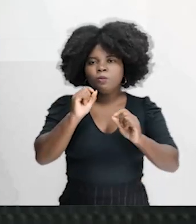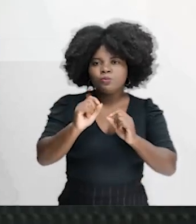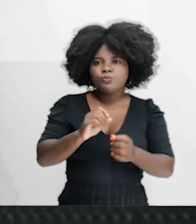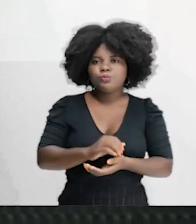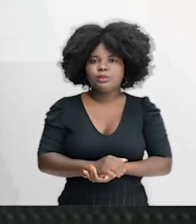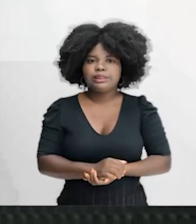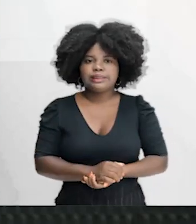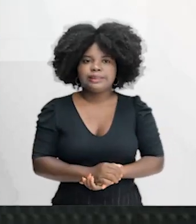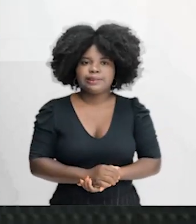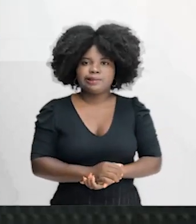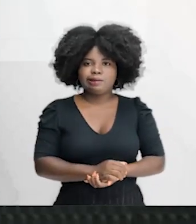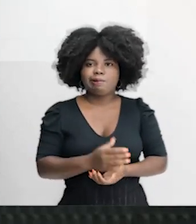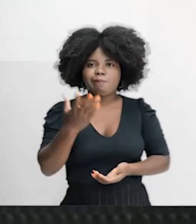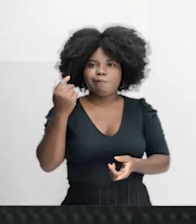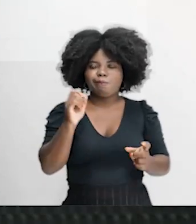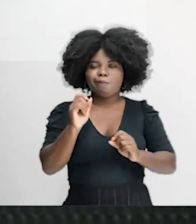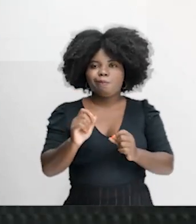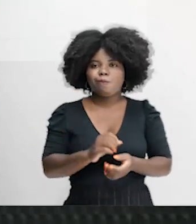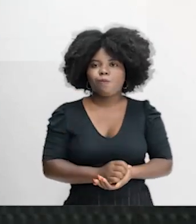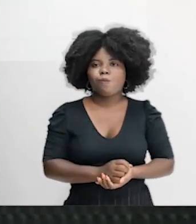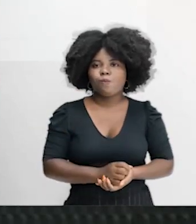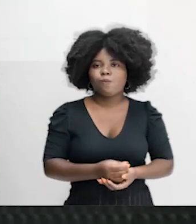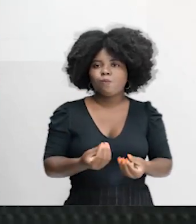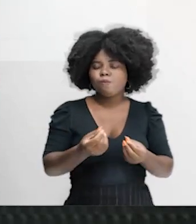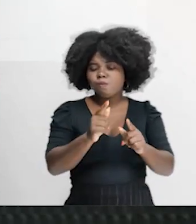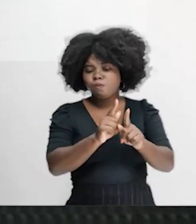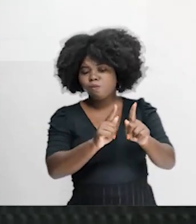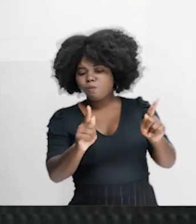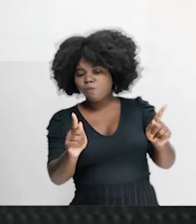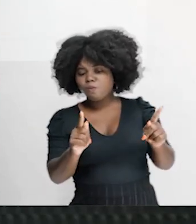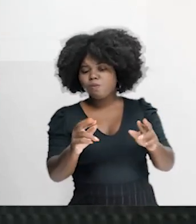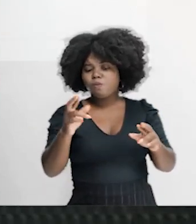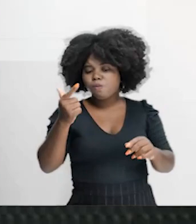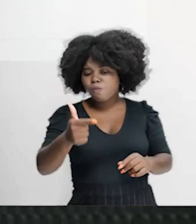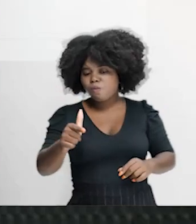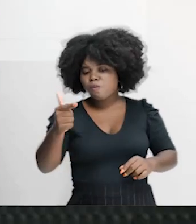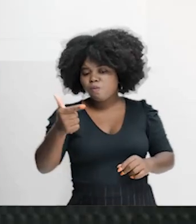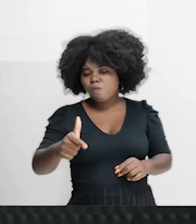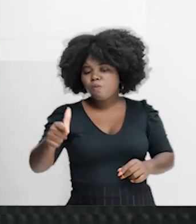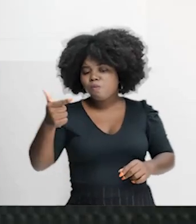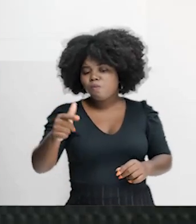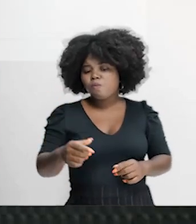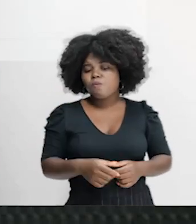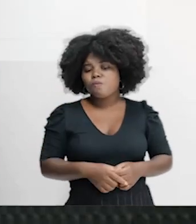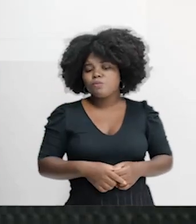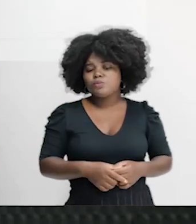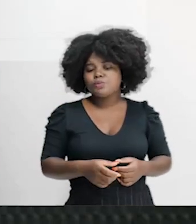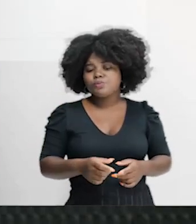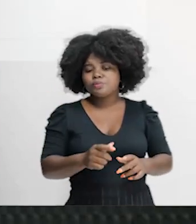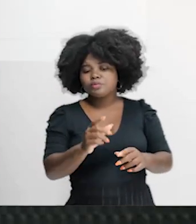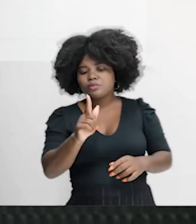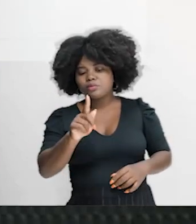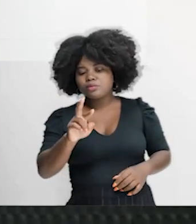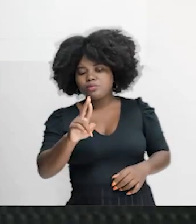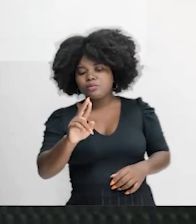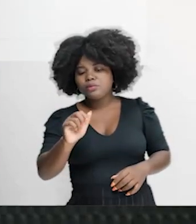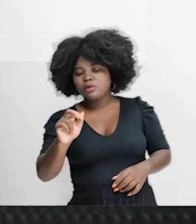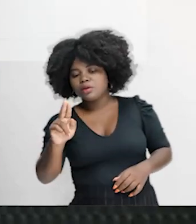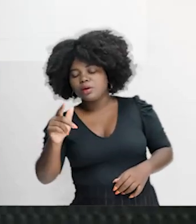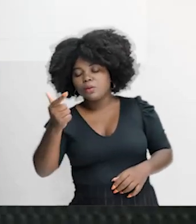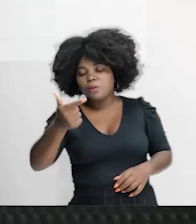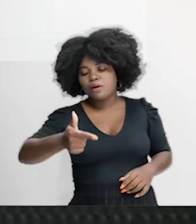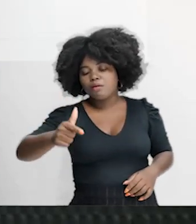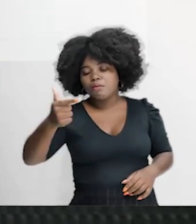período é você saber quando esse gráfico ele vai se repetir. De quanto em quantos graus esse gráfico ele